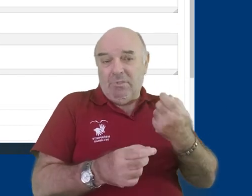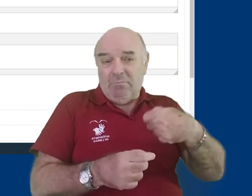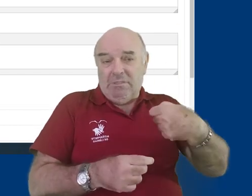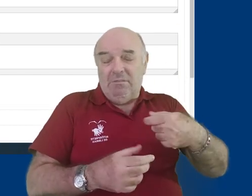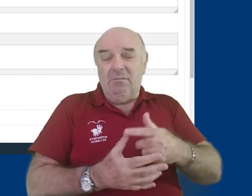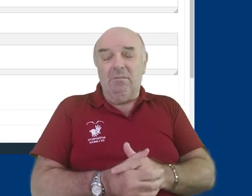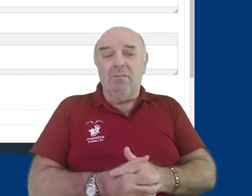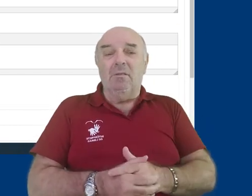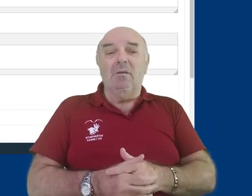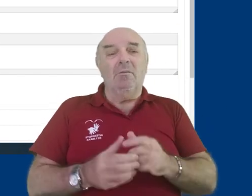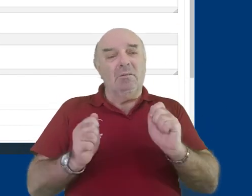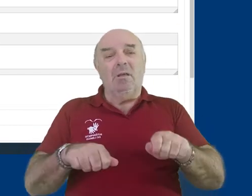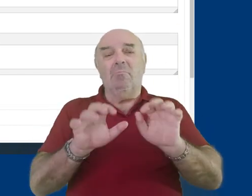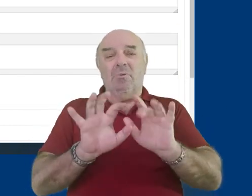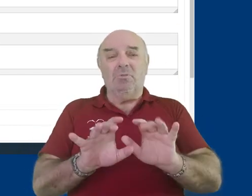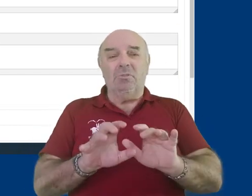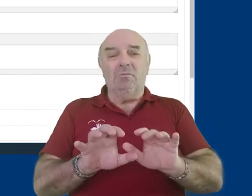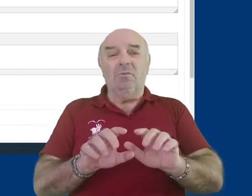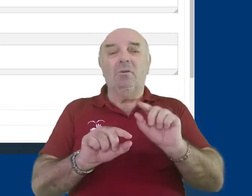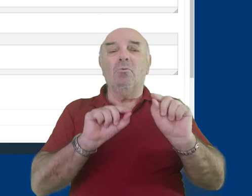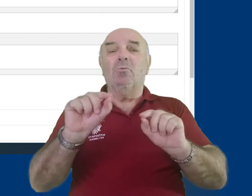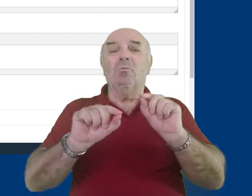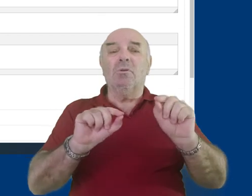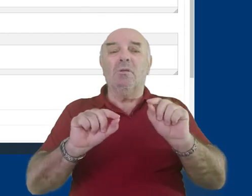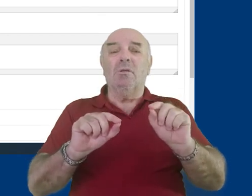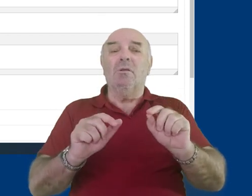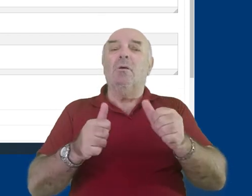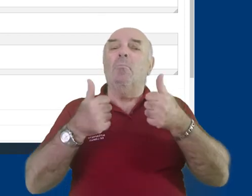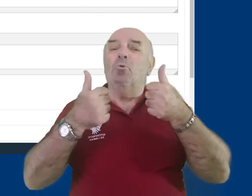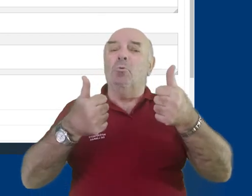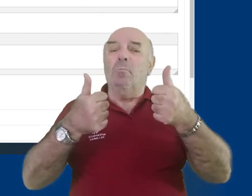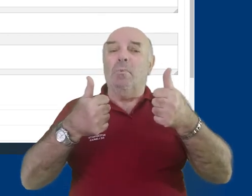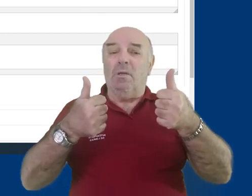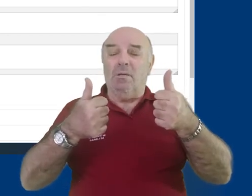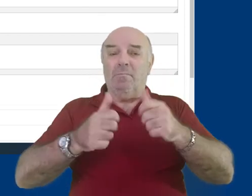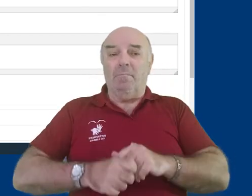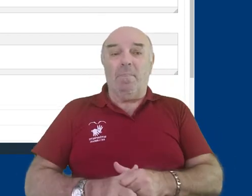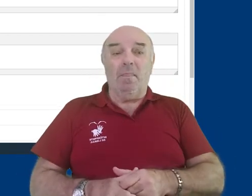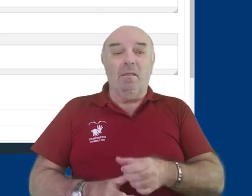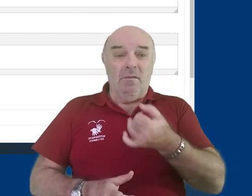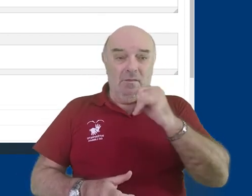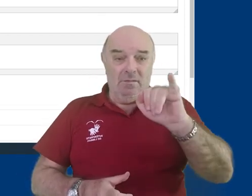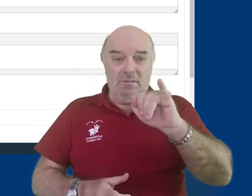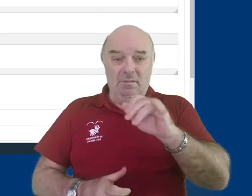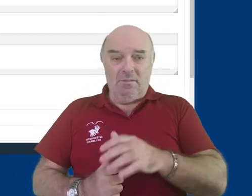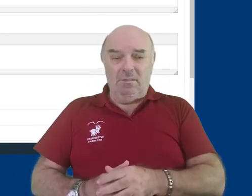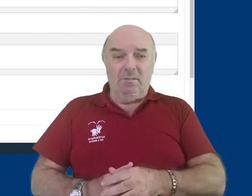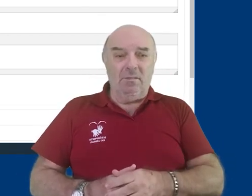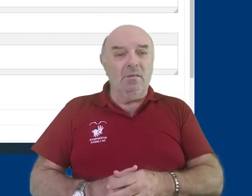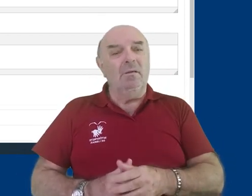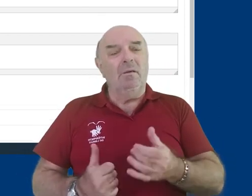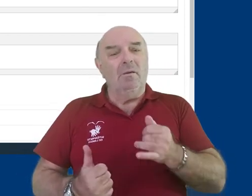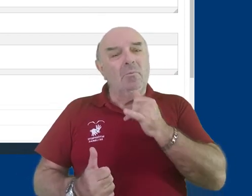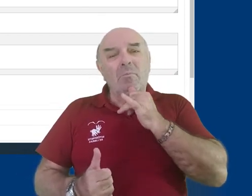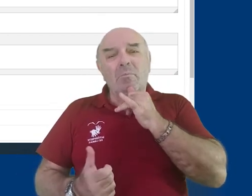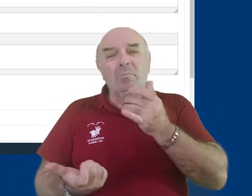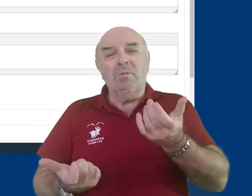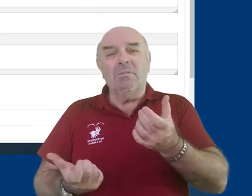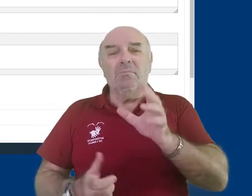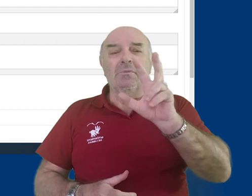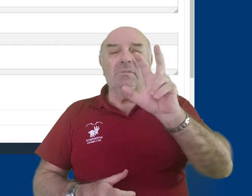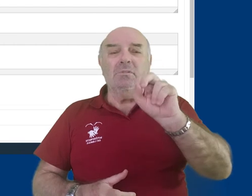das notas, a nota necessária nesse caso, poderíamos escrever a mensagem para ele. Muito bem. Se um